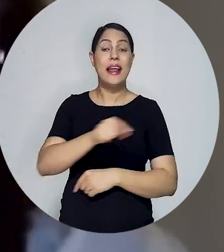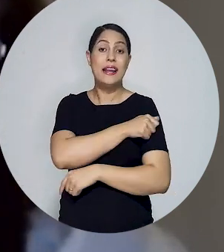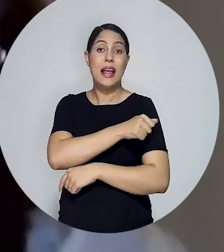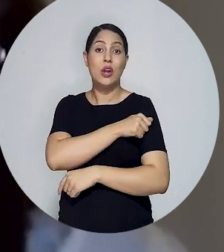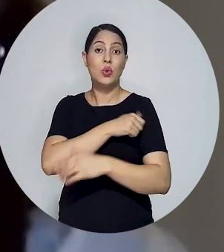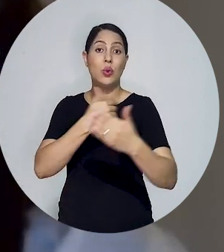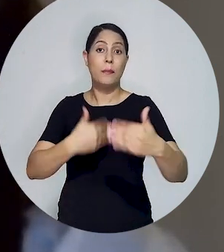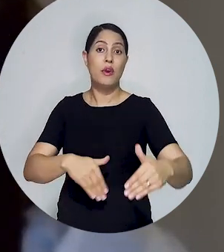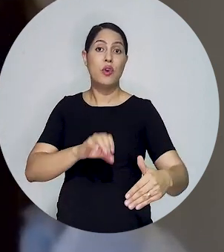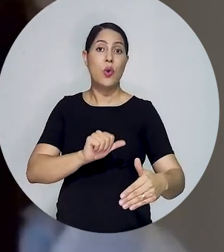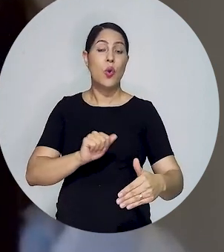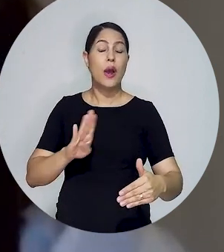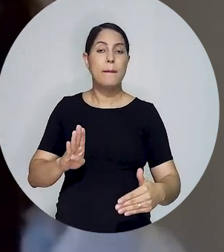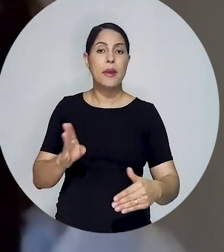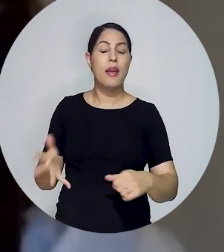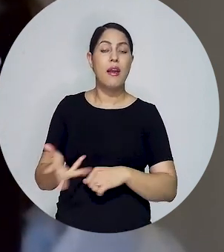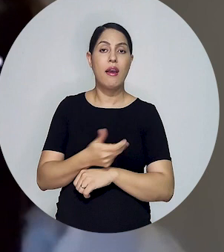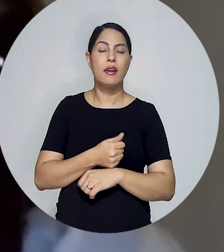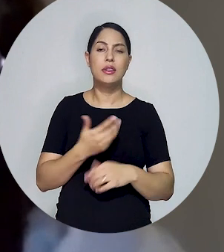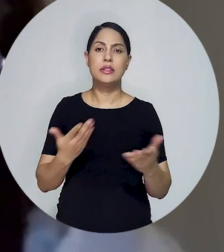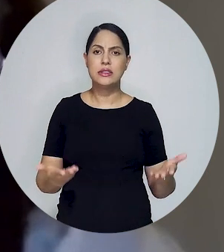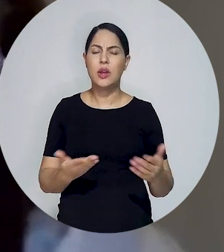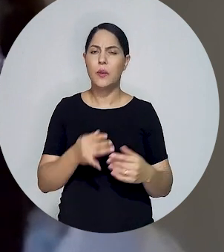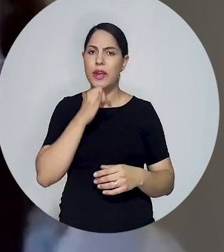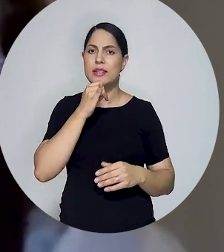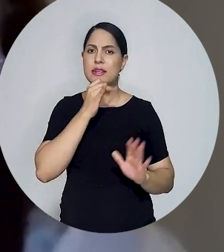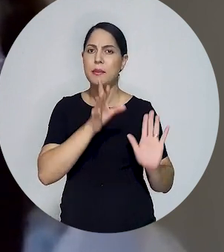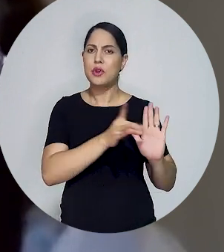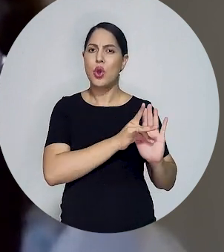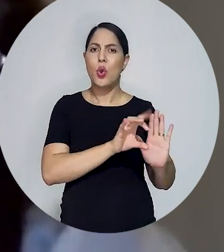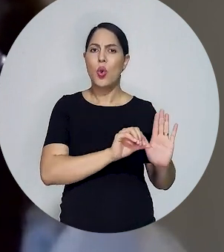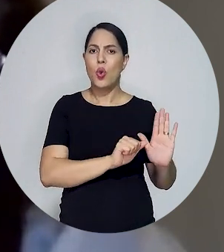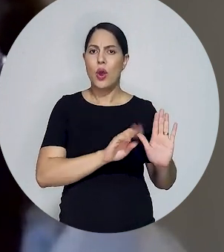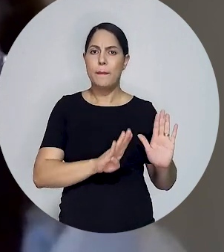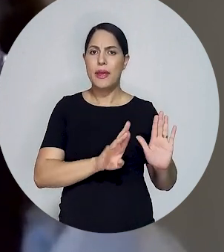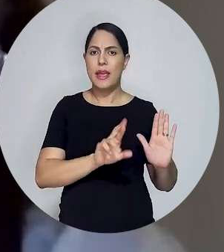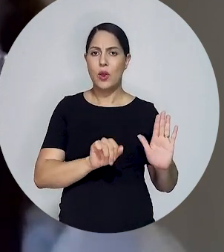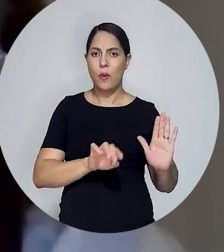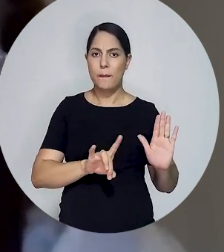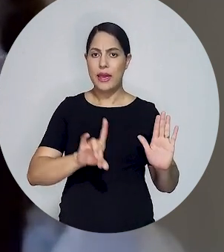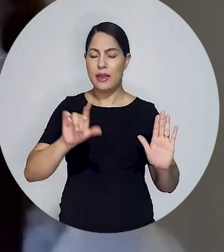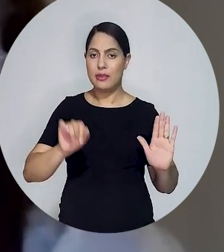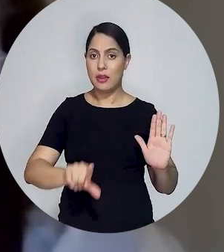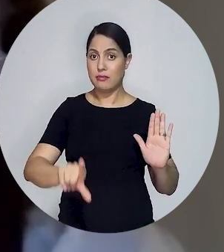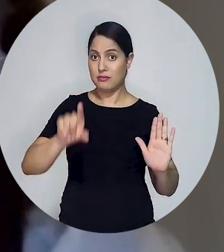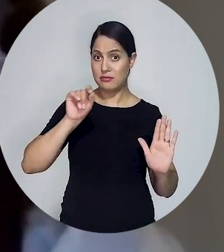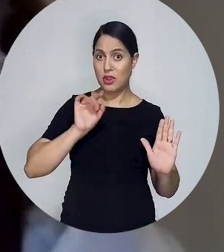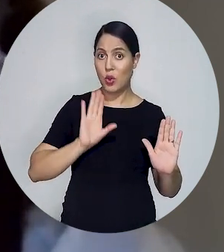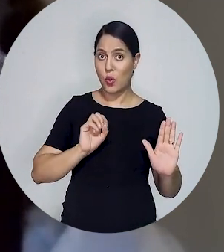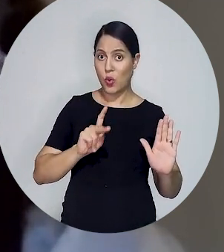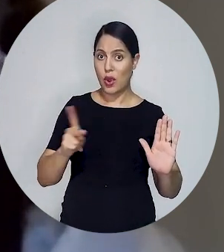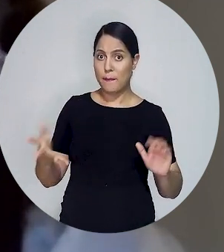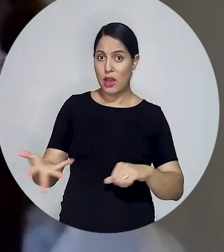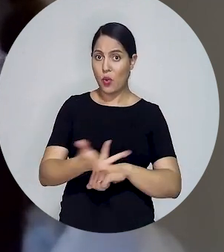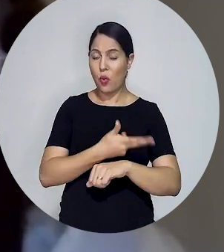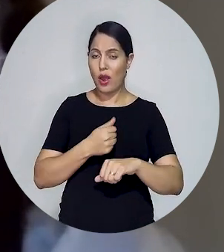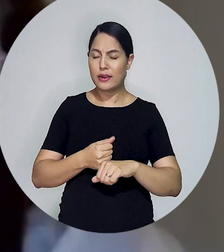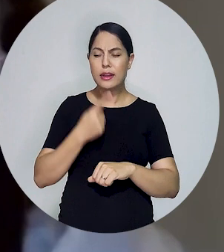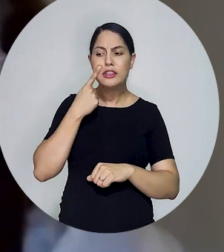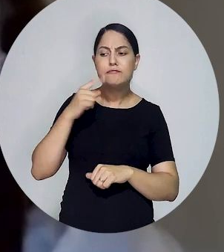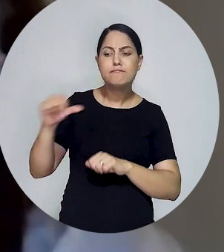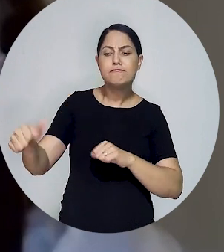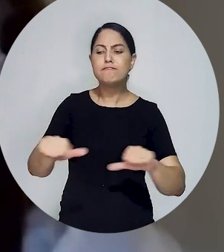aluno. O selo OAB recomenda, ela não denigre o curso, mas premia aqueles